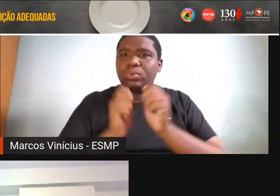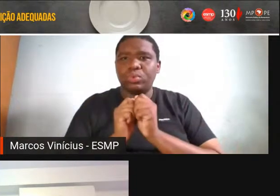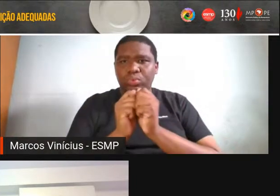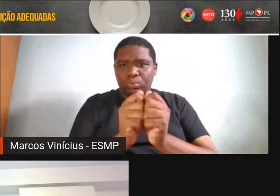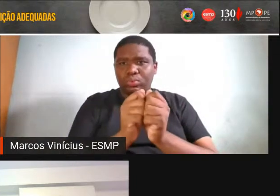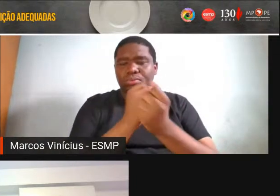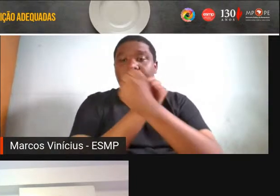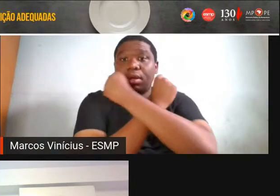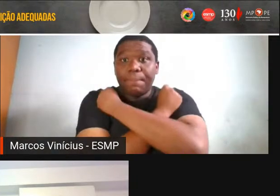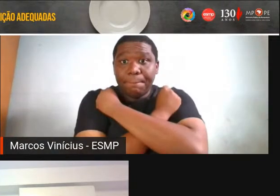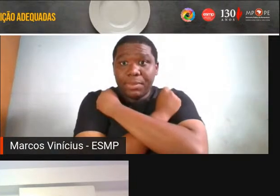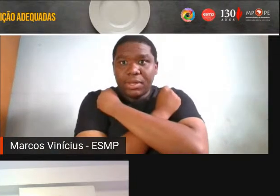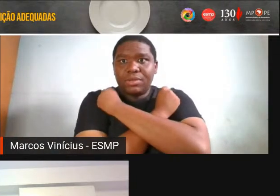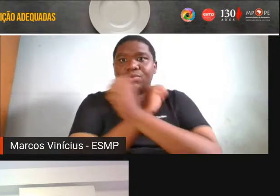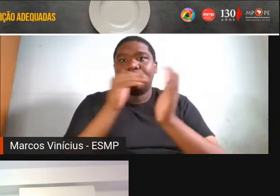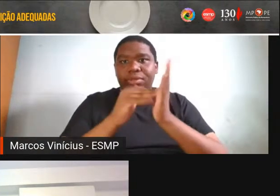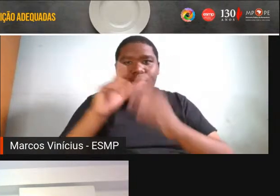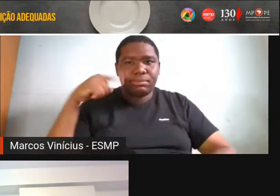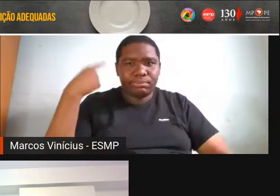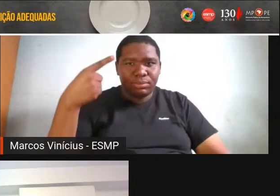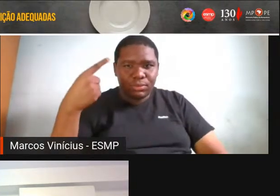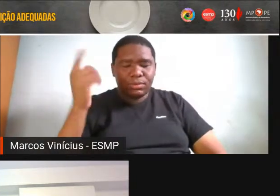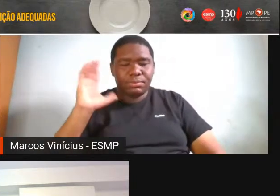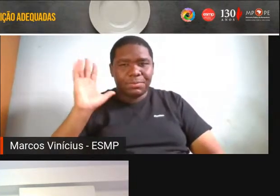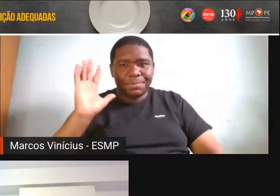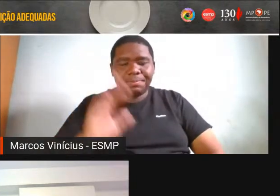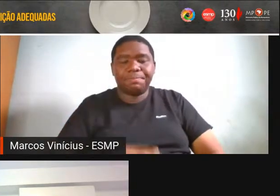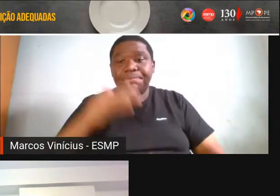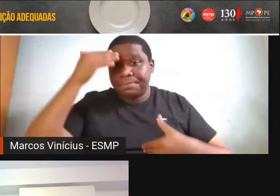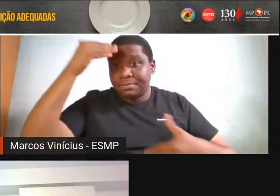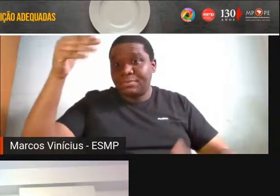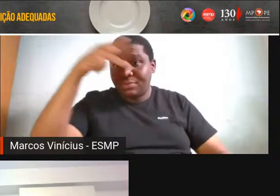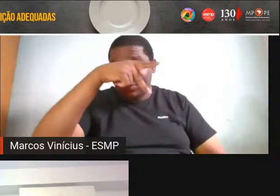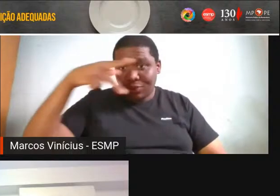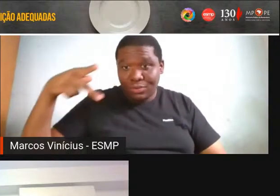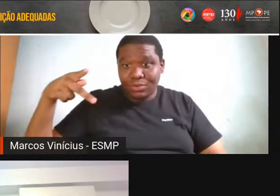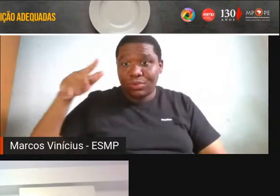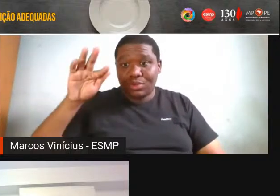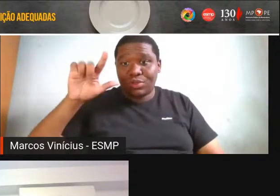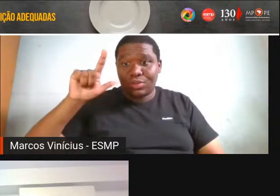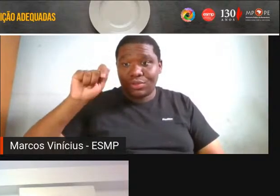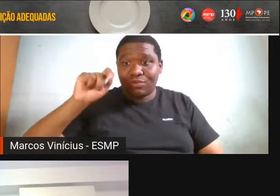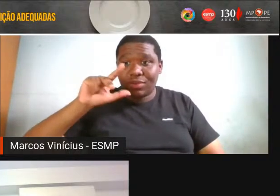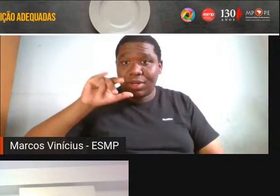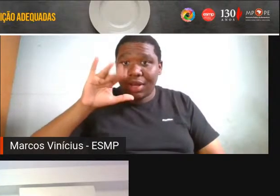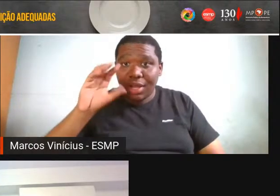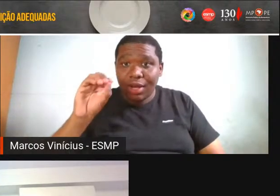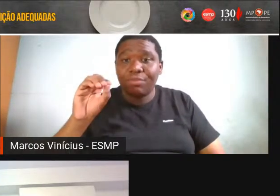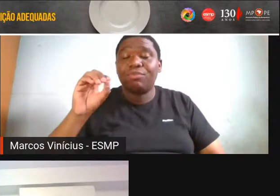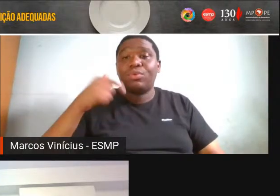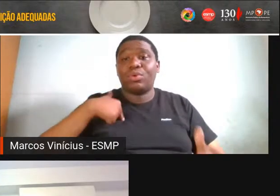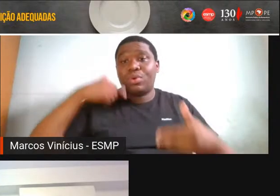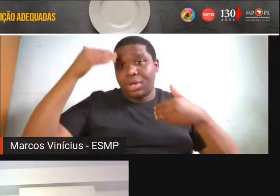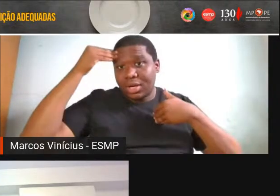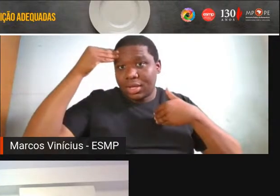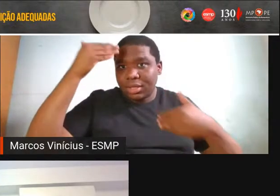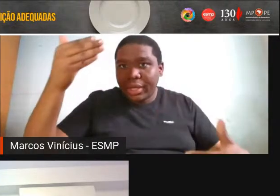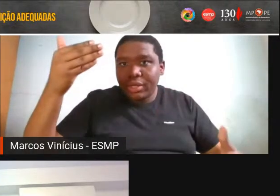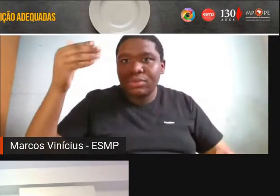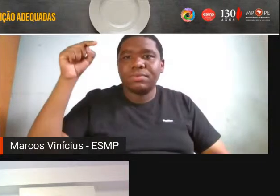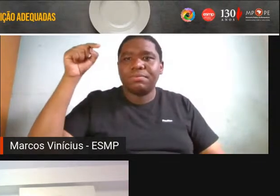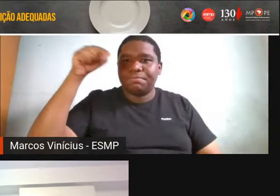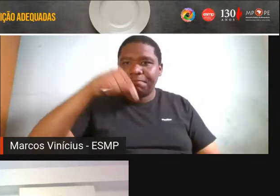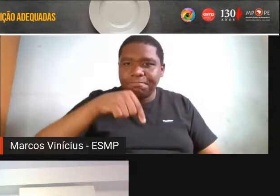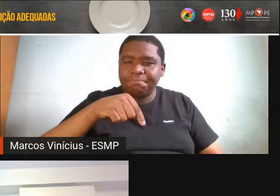abração e até a próxima. Obrigada, professor Flávio. Desde já agradeço por se colocar à